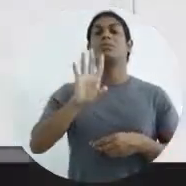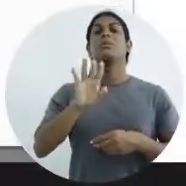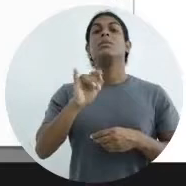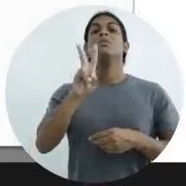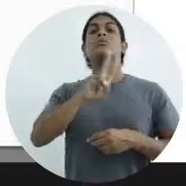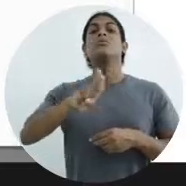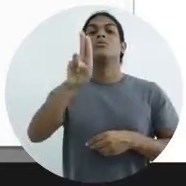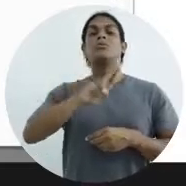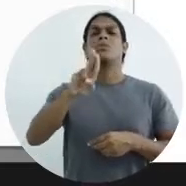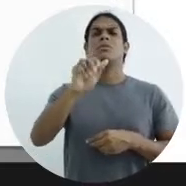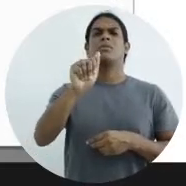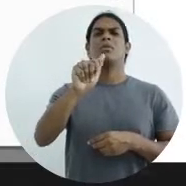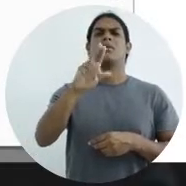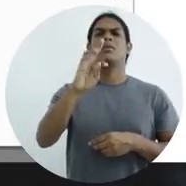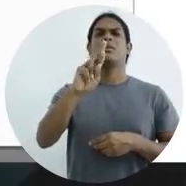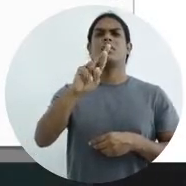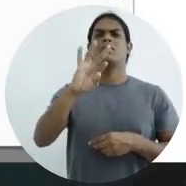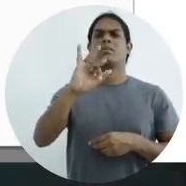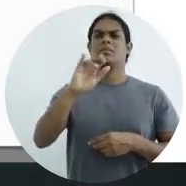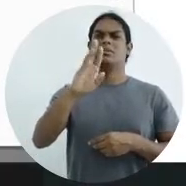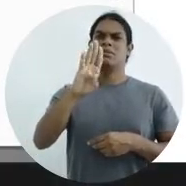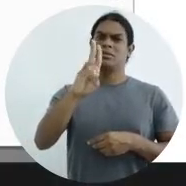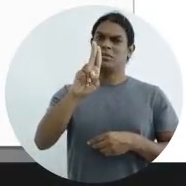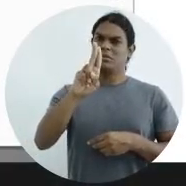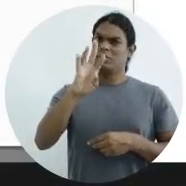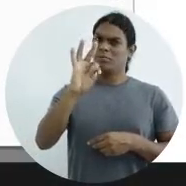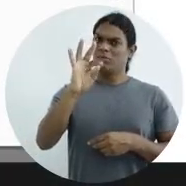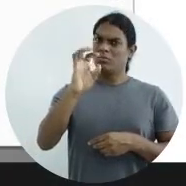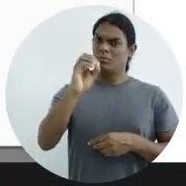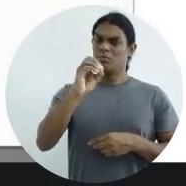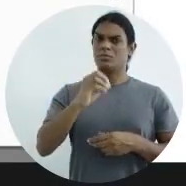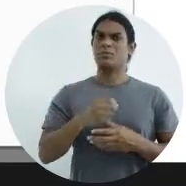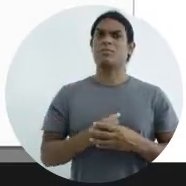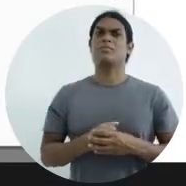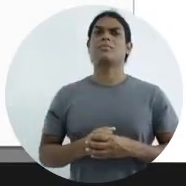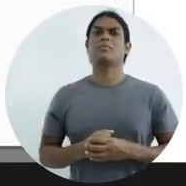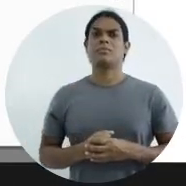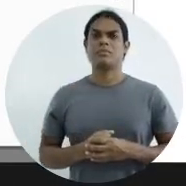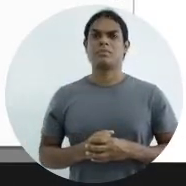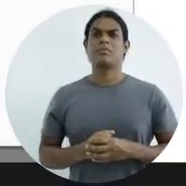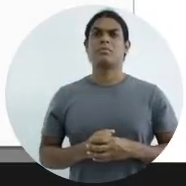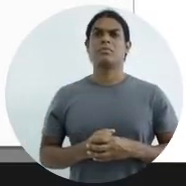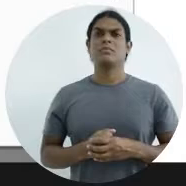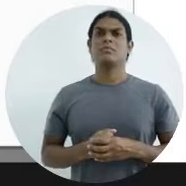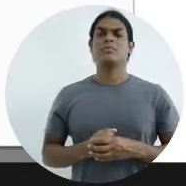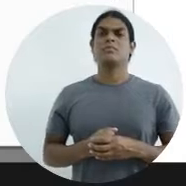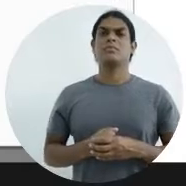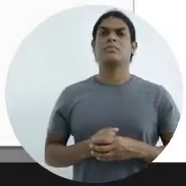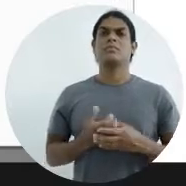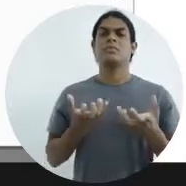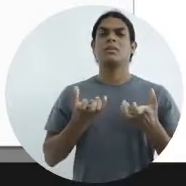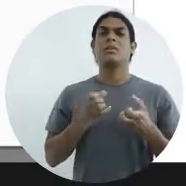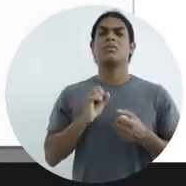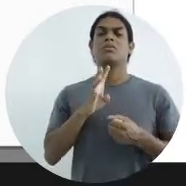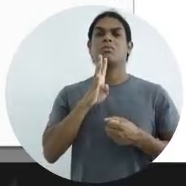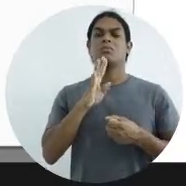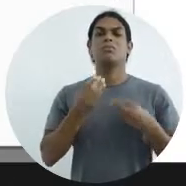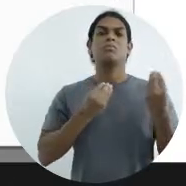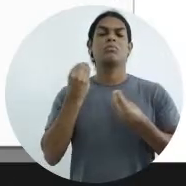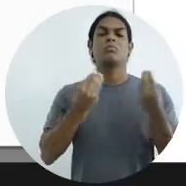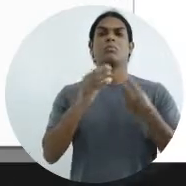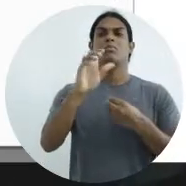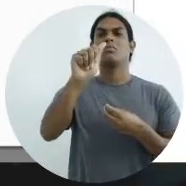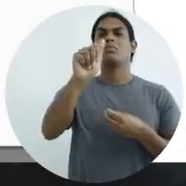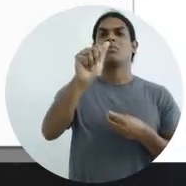o valor de um determinado atributo de uma tag HTML, a gente quer saber aquele atributozinho. Aí a